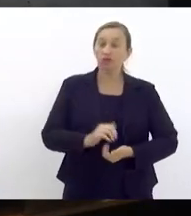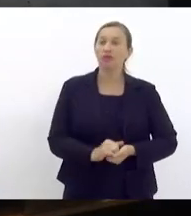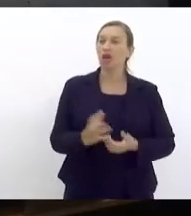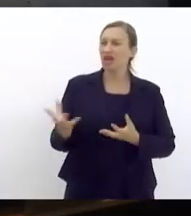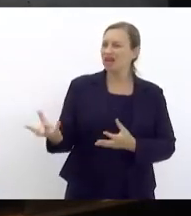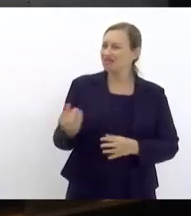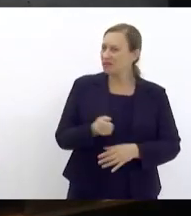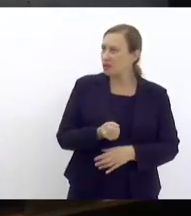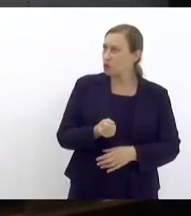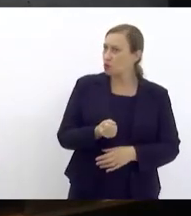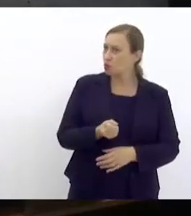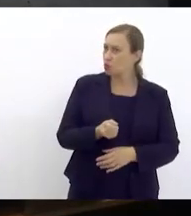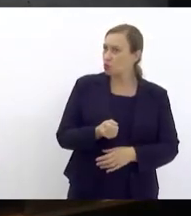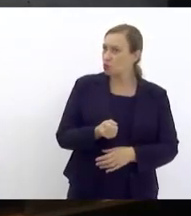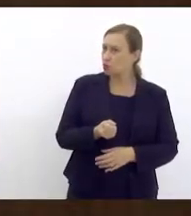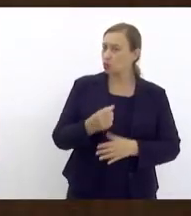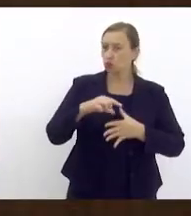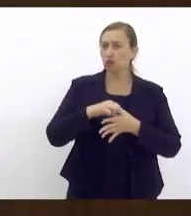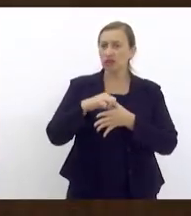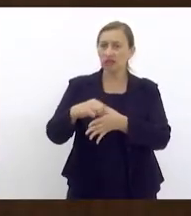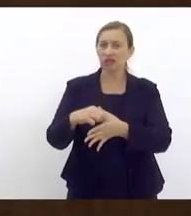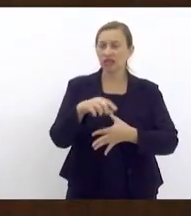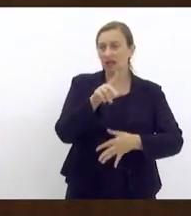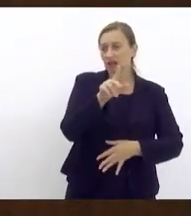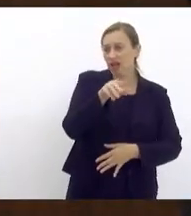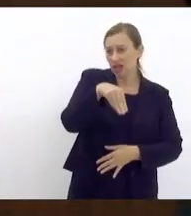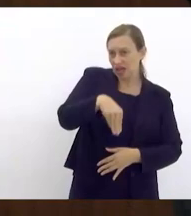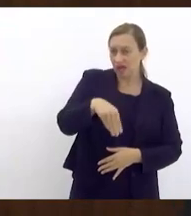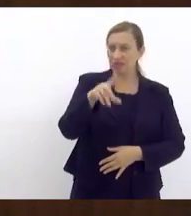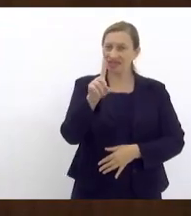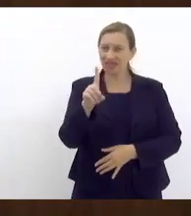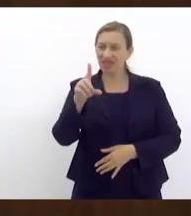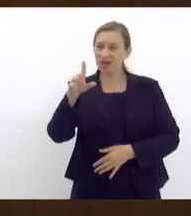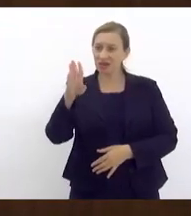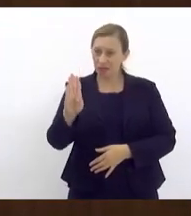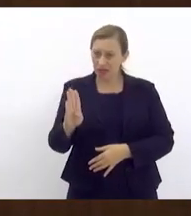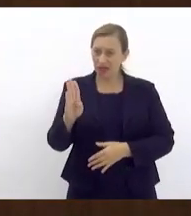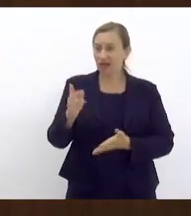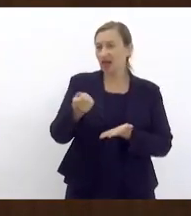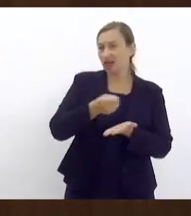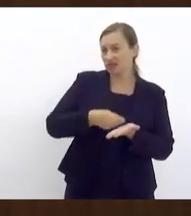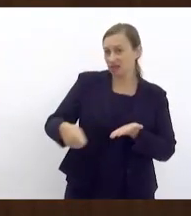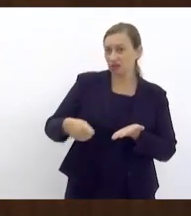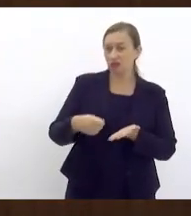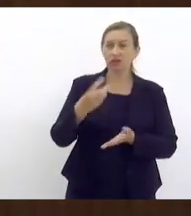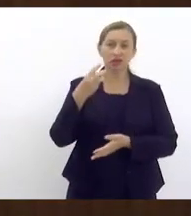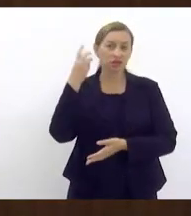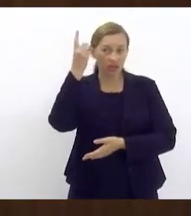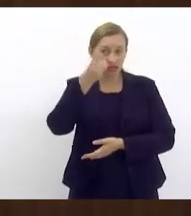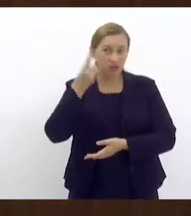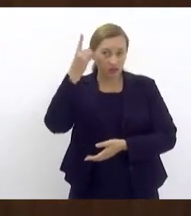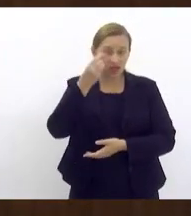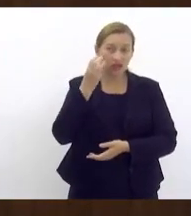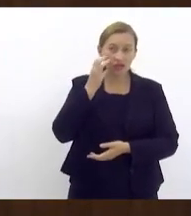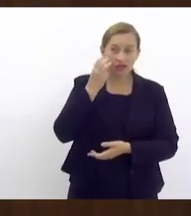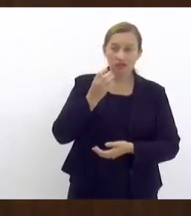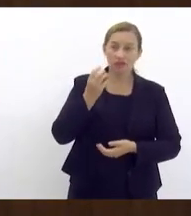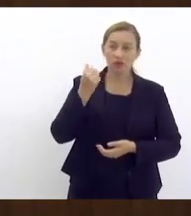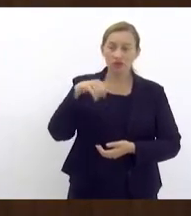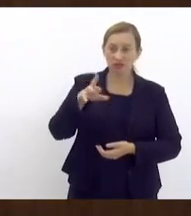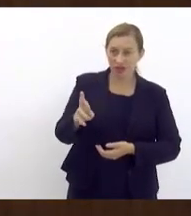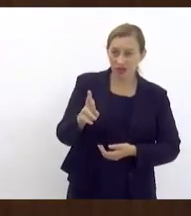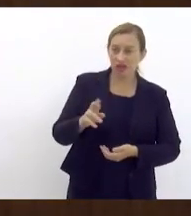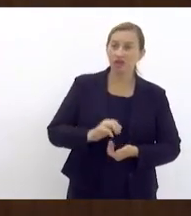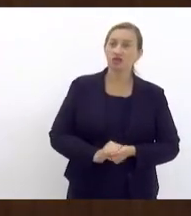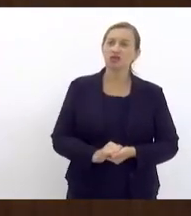recebeu da liderança do MDB da assinatura do deputado Rosenberg Reis aqui uma uma